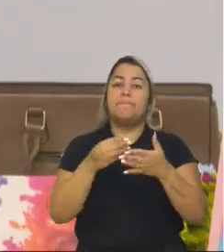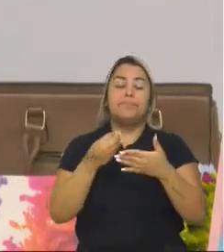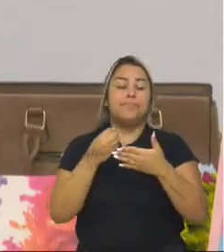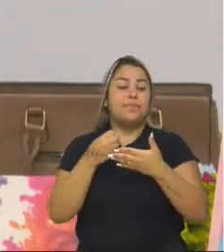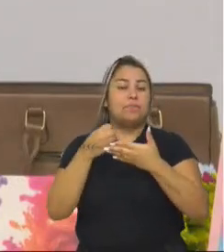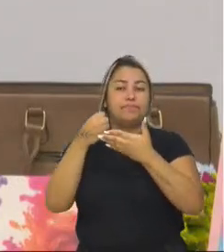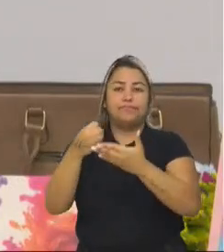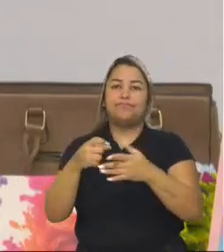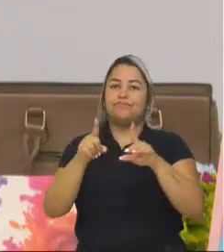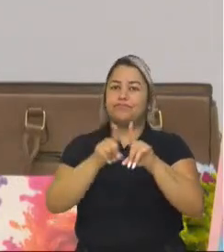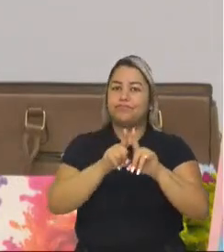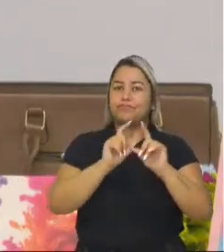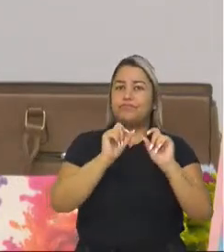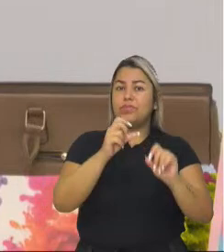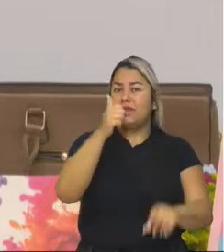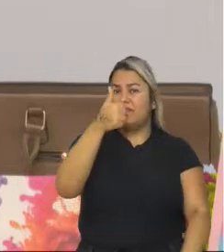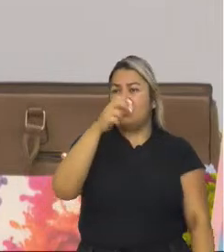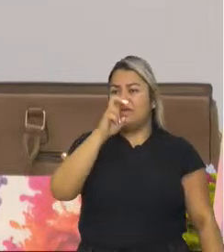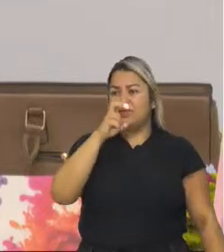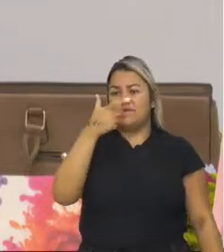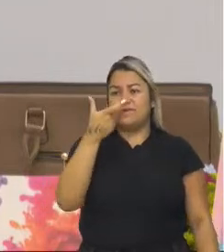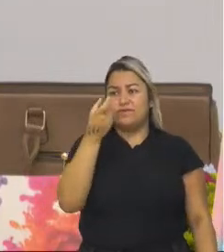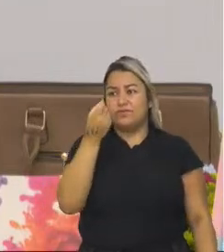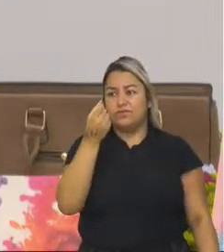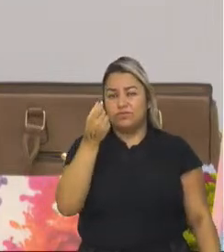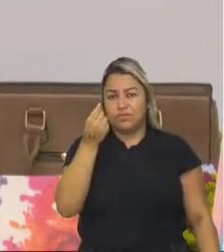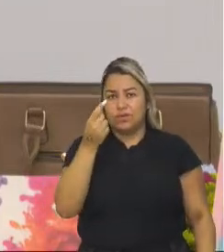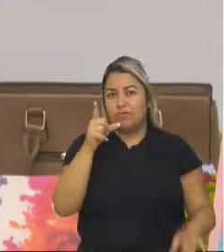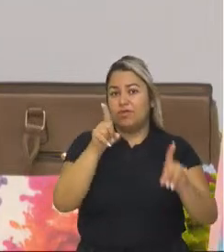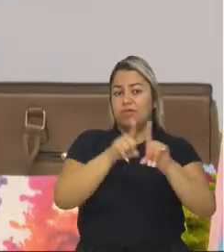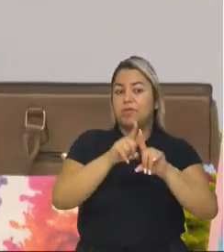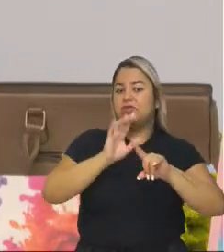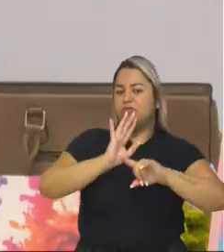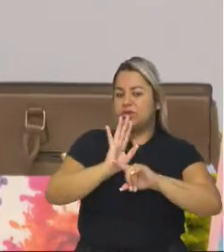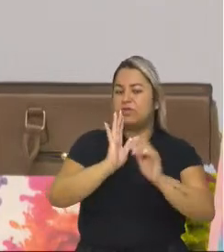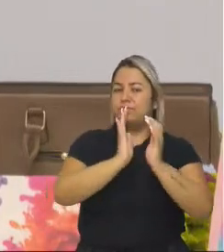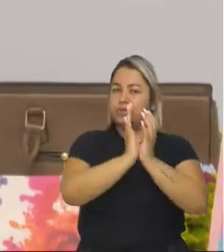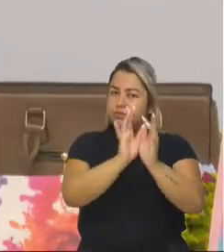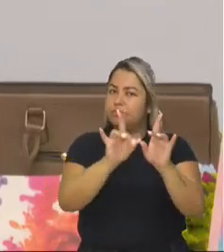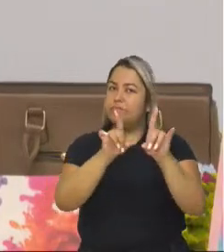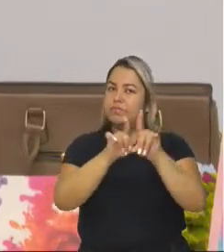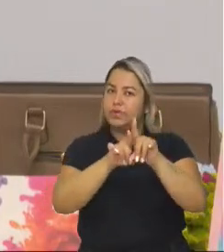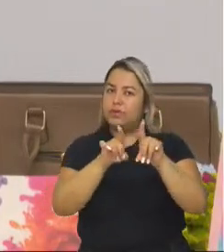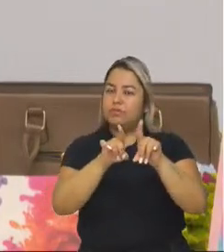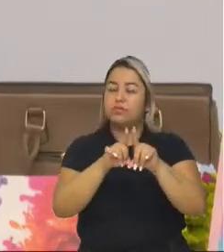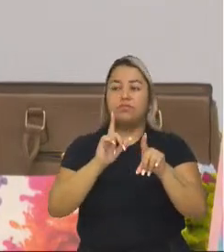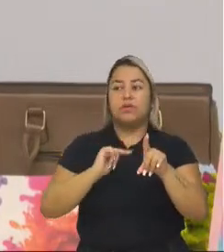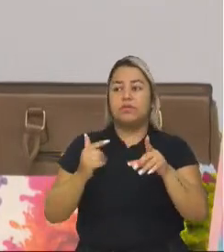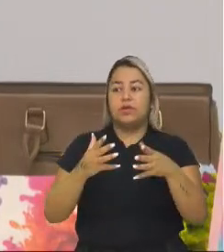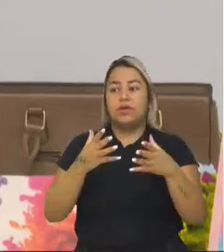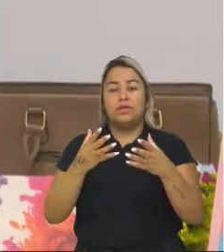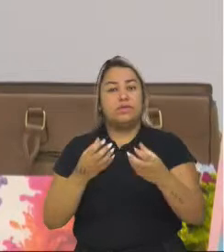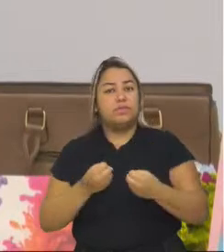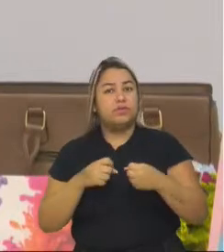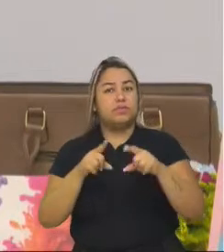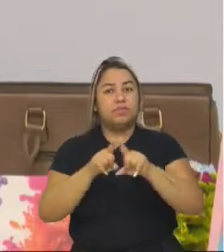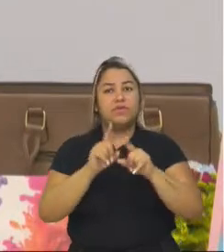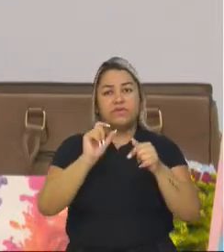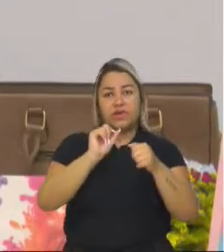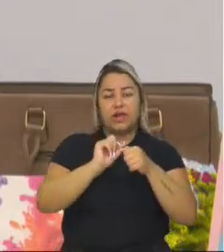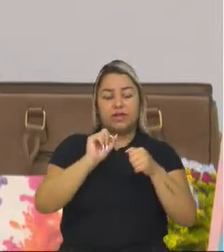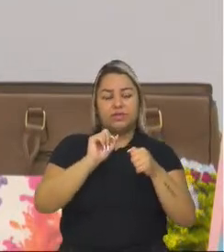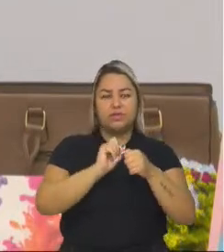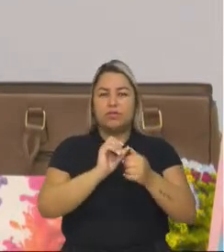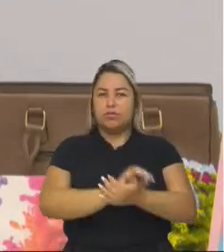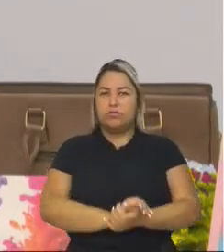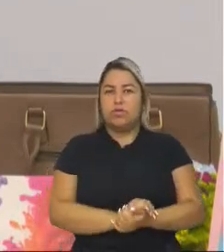me dividindo em 15, em 20, e a equipe que está lá, solidária, sem ainda receber, está lá, fazendo também,